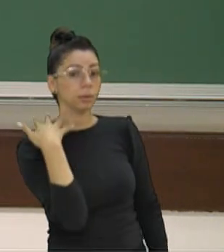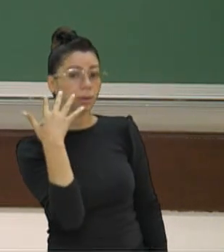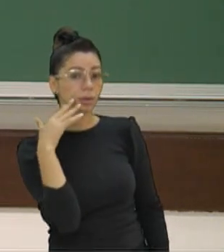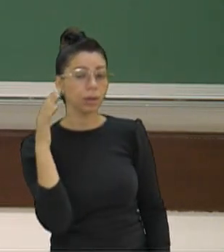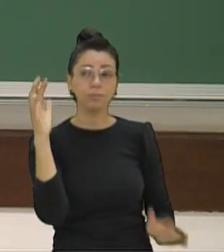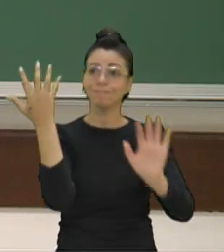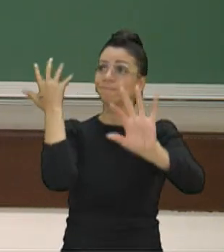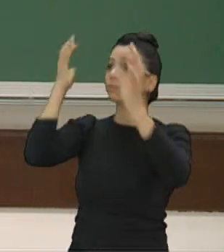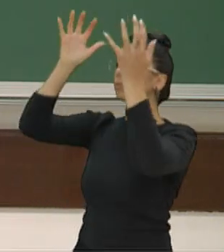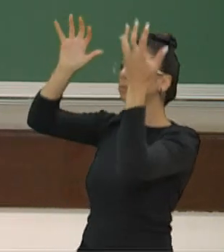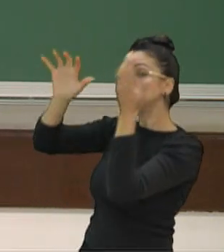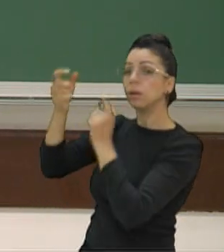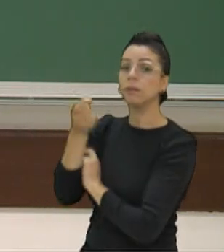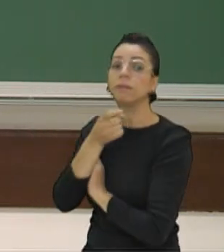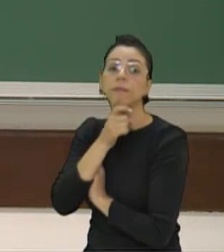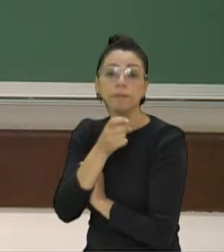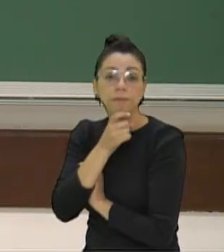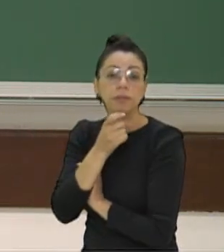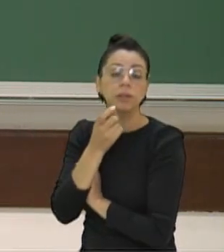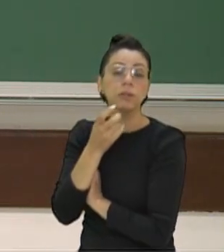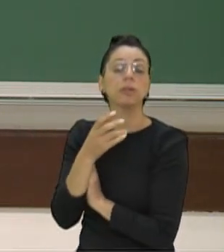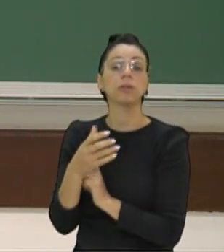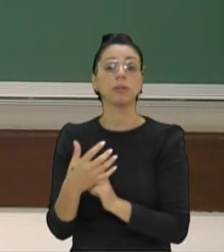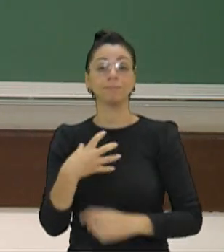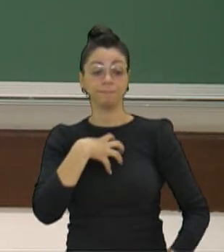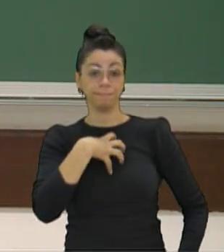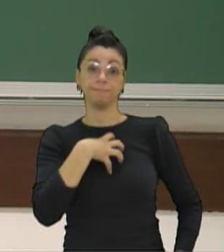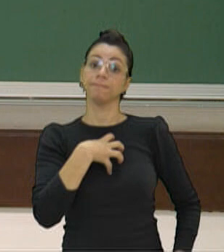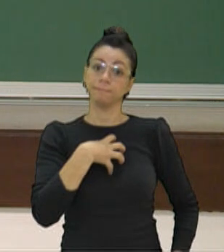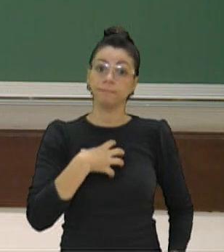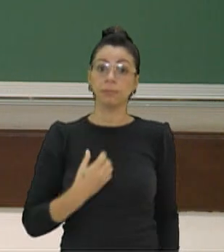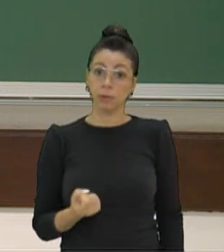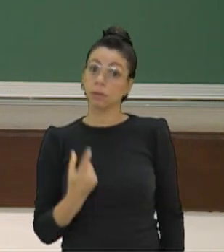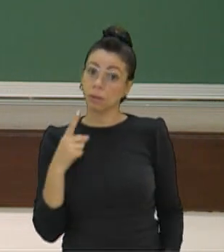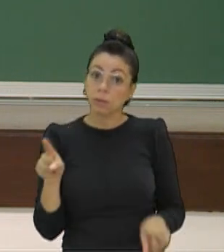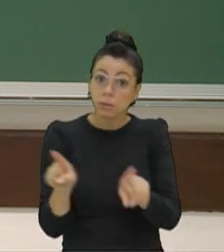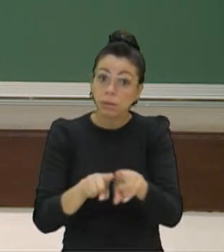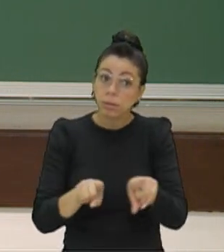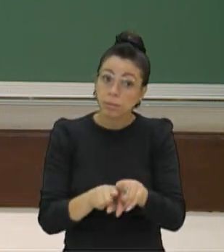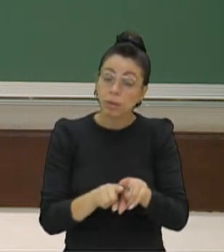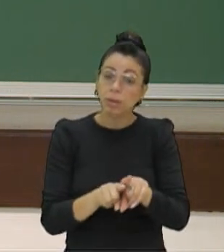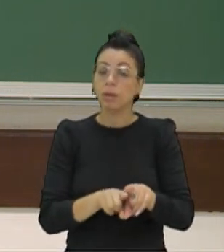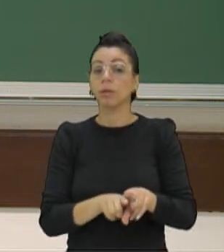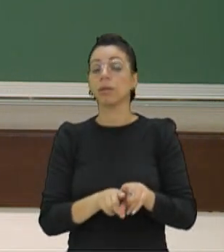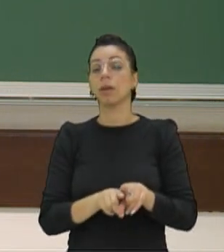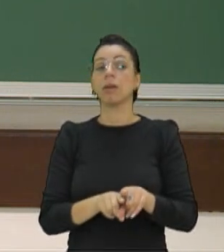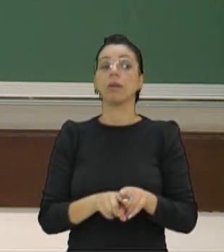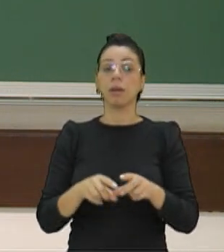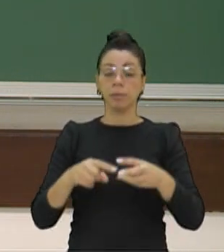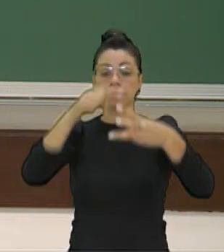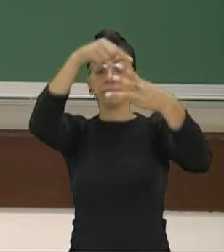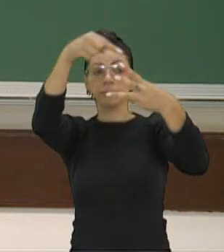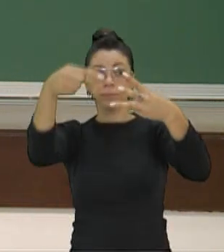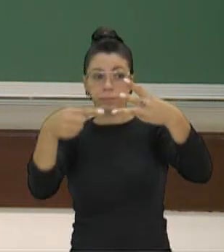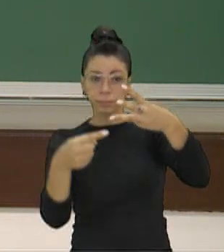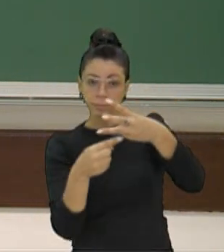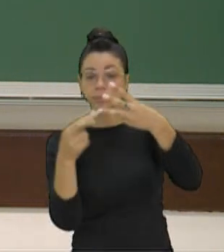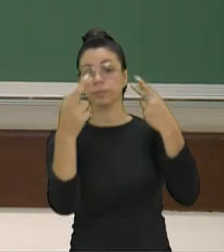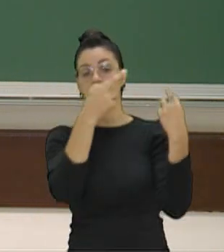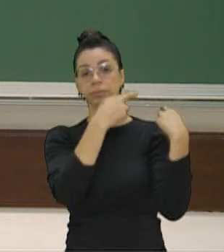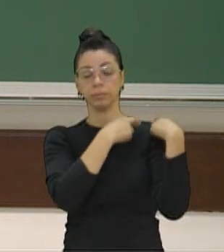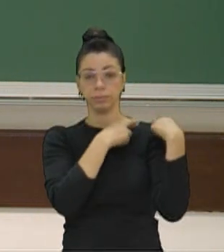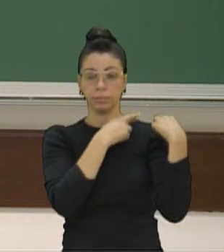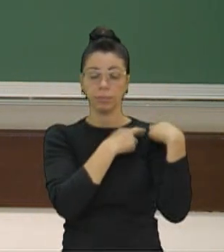daqui a pouco já dá aquela esfriada brusca, né? O organismo estranha também, tá? Então, são esses os fatores